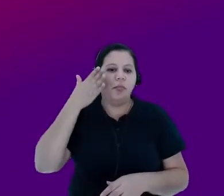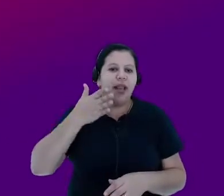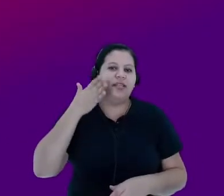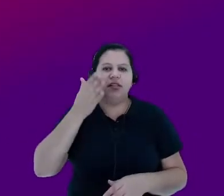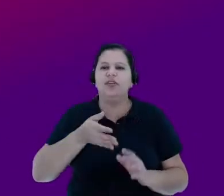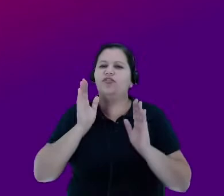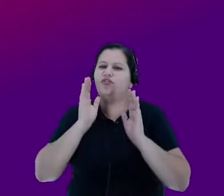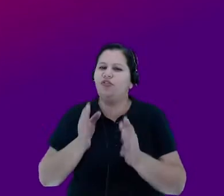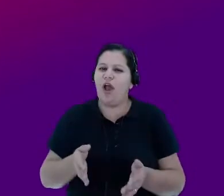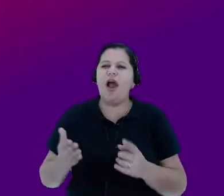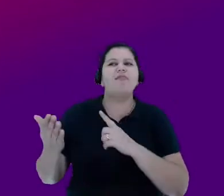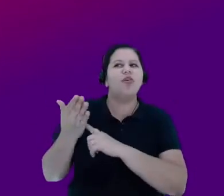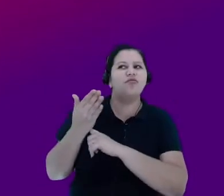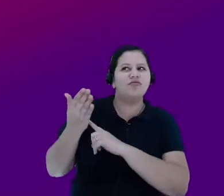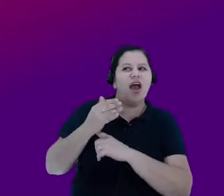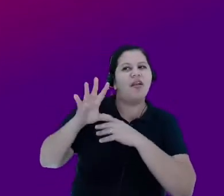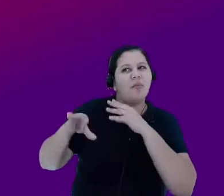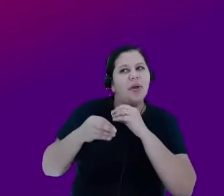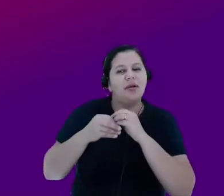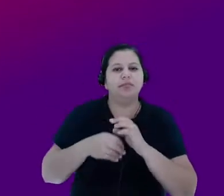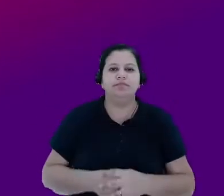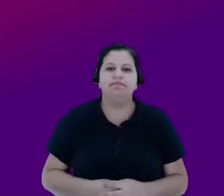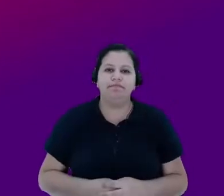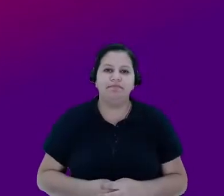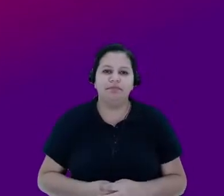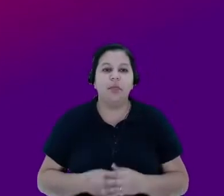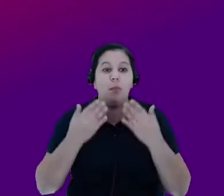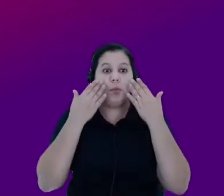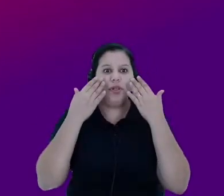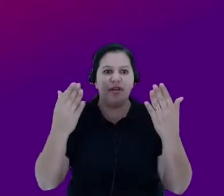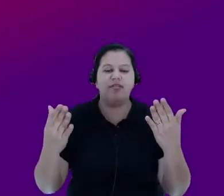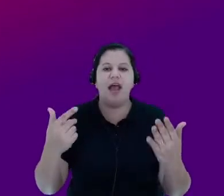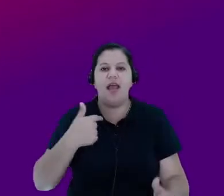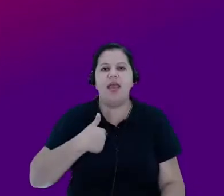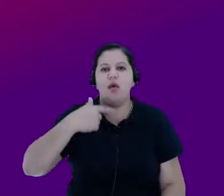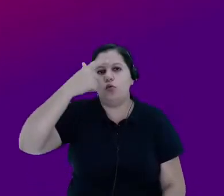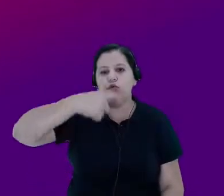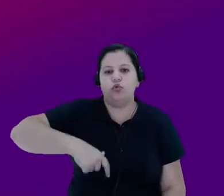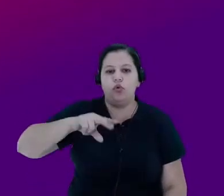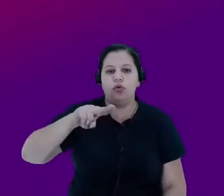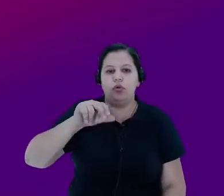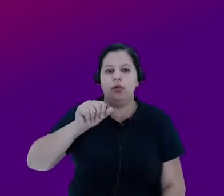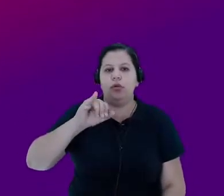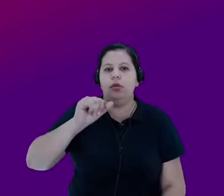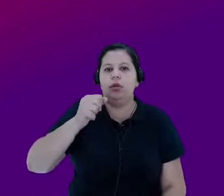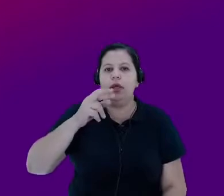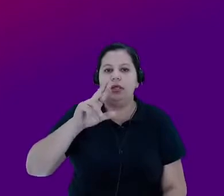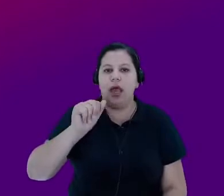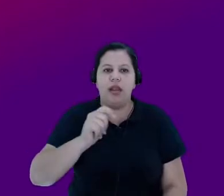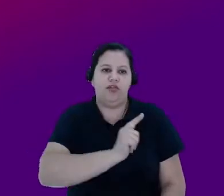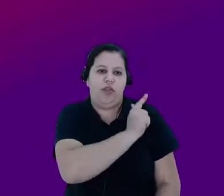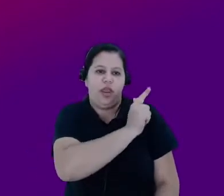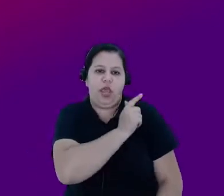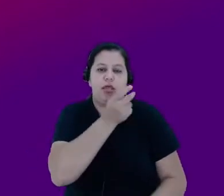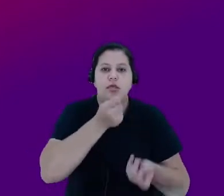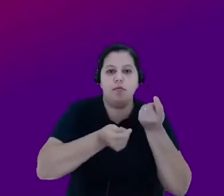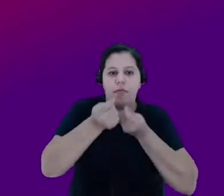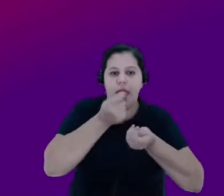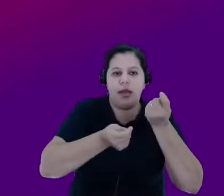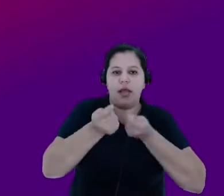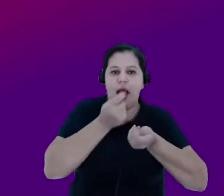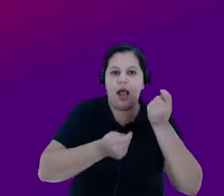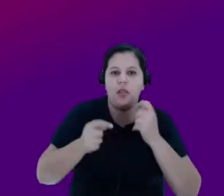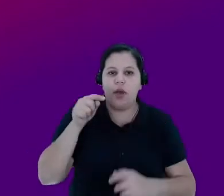apresentação. Primeiro, eu queria me apresentar. Eu sou a Nayara, eu sou gerente de inteligência de mercado aqui na Watts. Para quem não conhece a Watts, uma